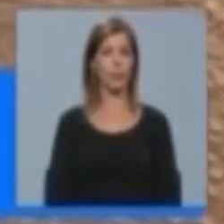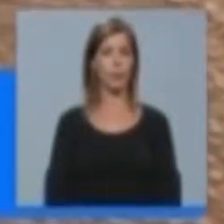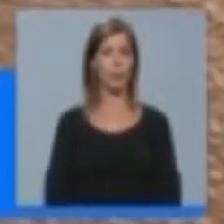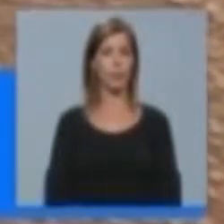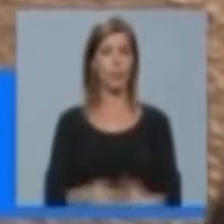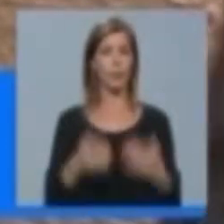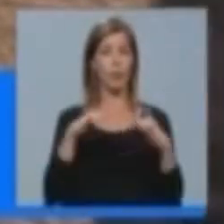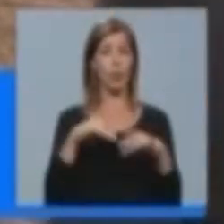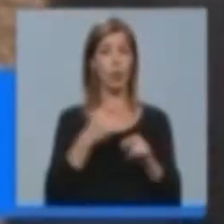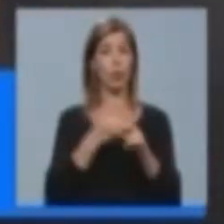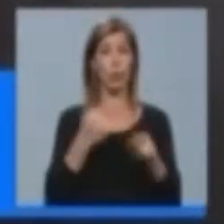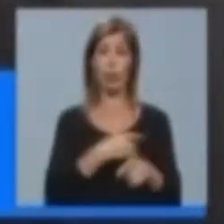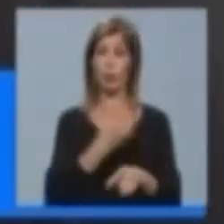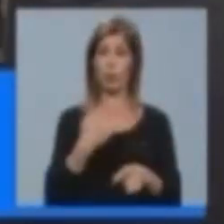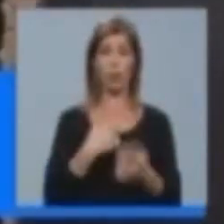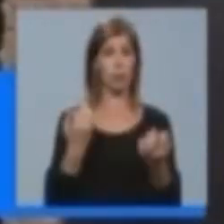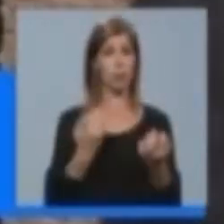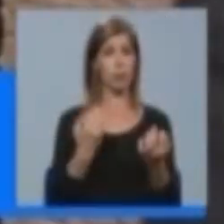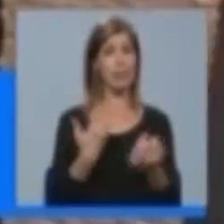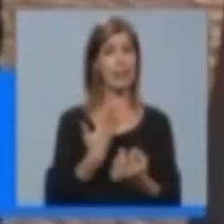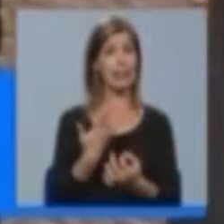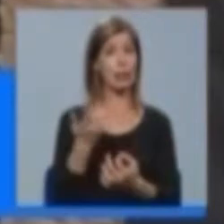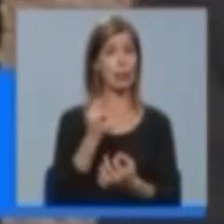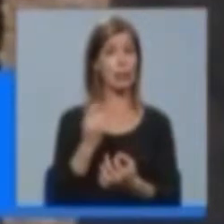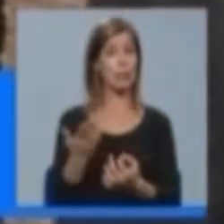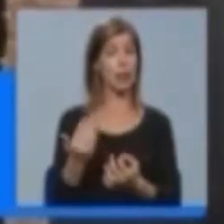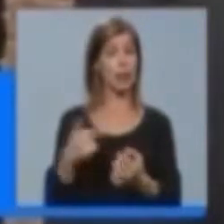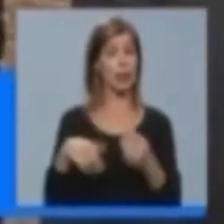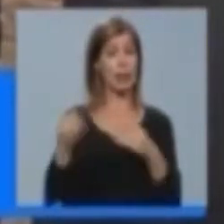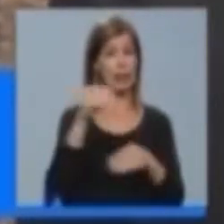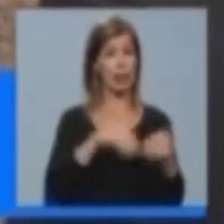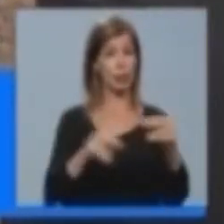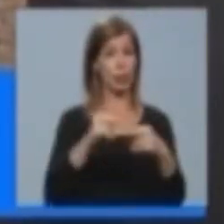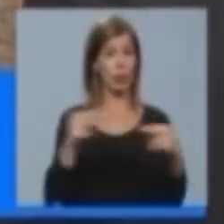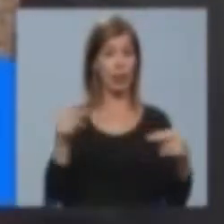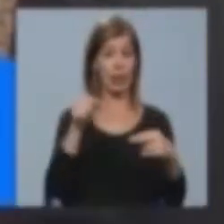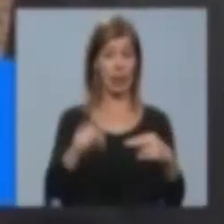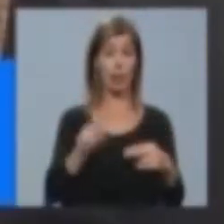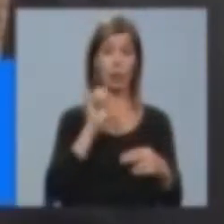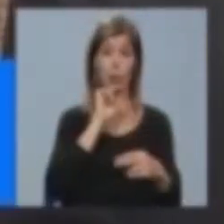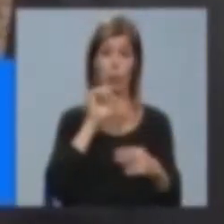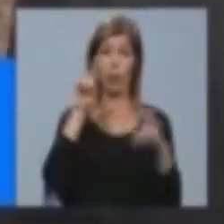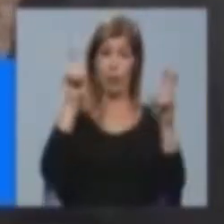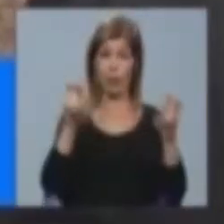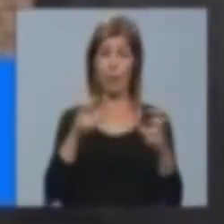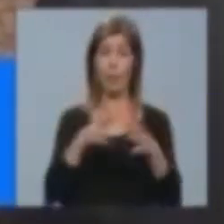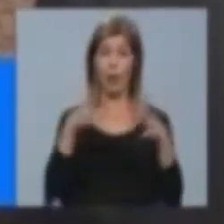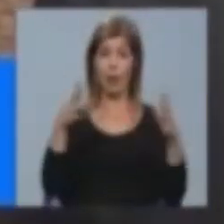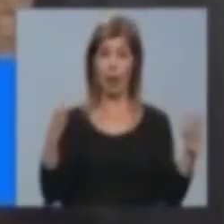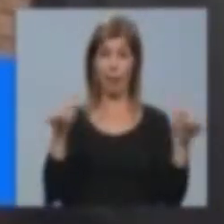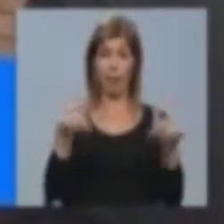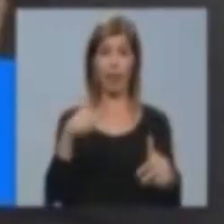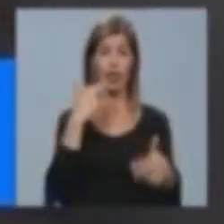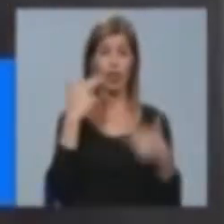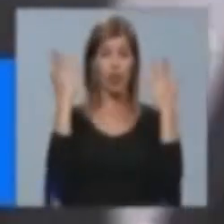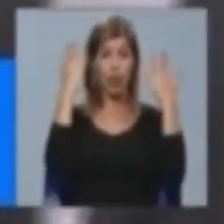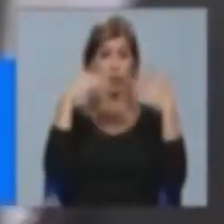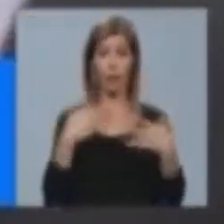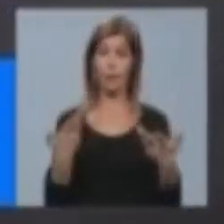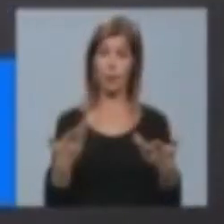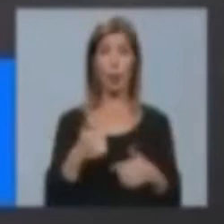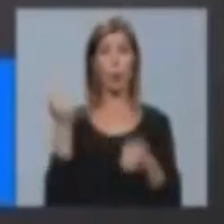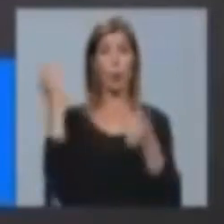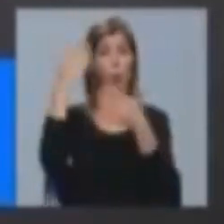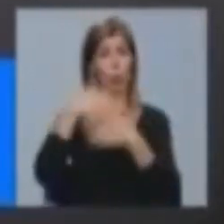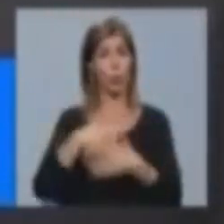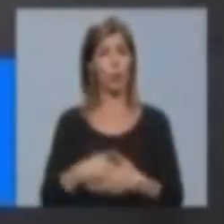Mas porque estamos precisamente a 5 meses das eleições autárquicas, esse provavelmente será um tema forte deste jantar. Doutor Carlos César, boa